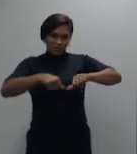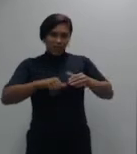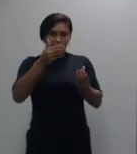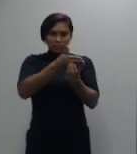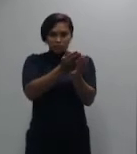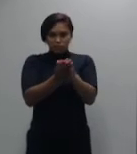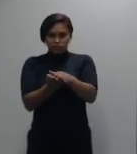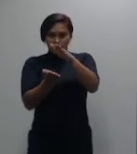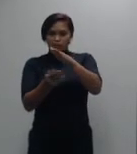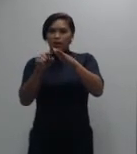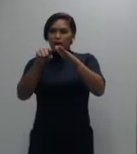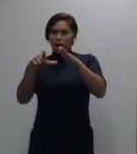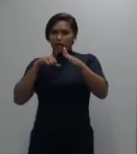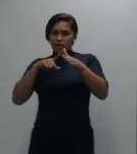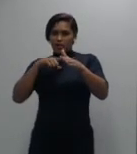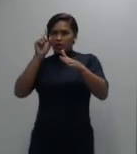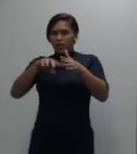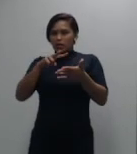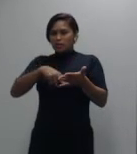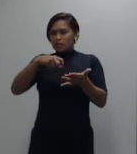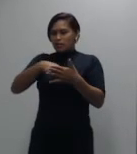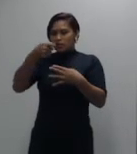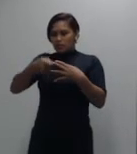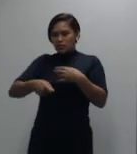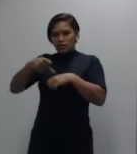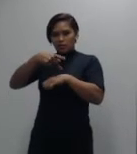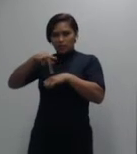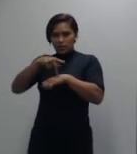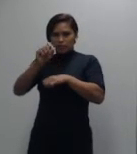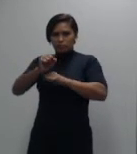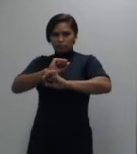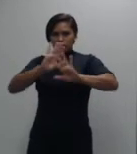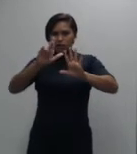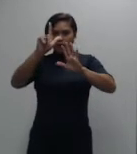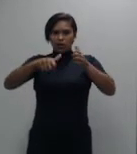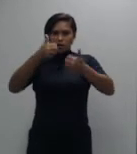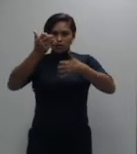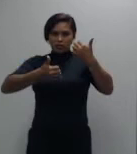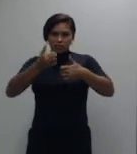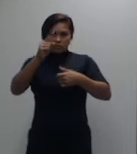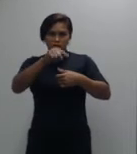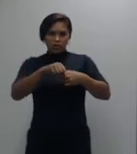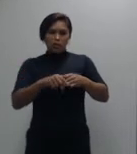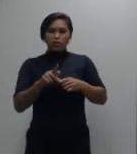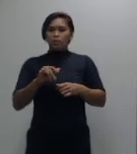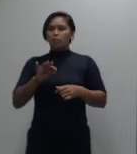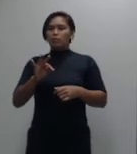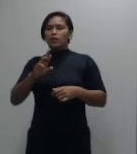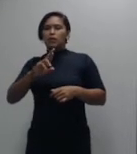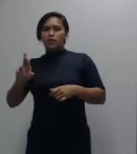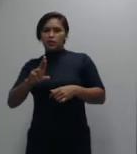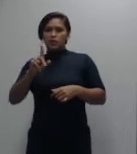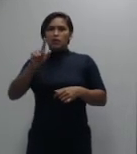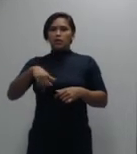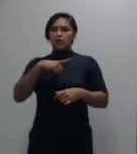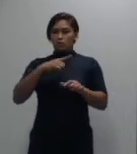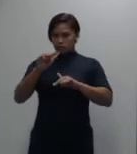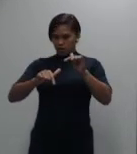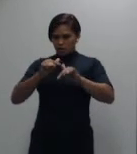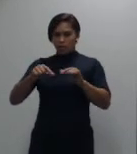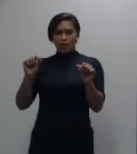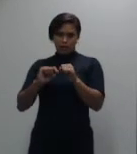sentença estrangeira é claro ao dizer responser